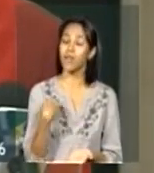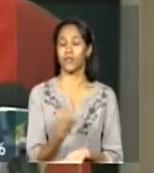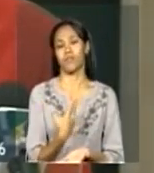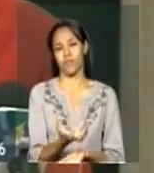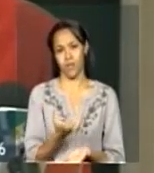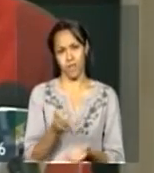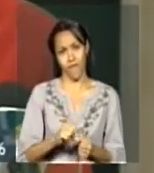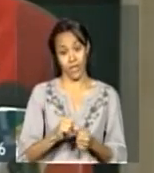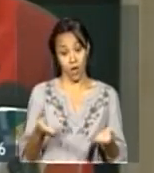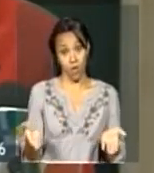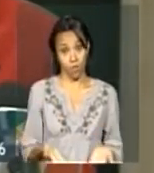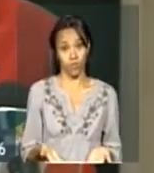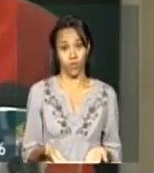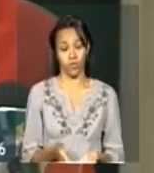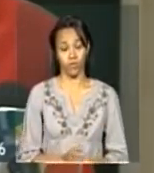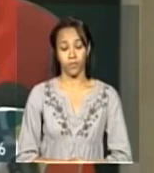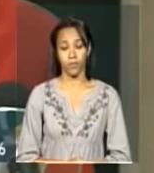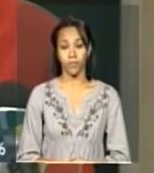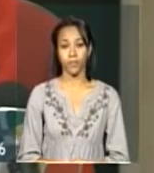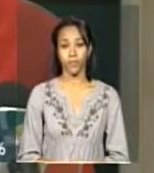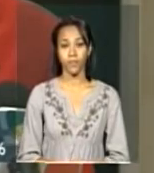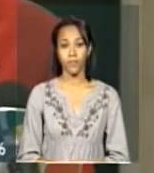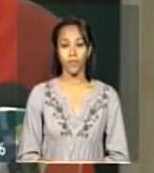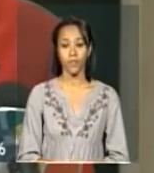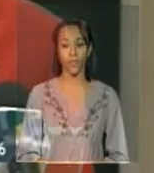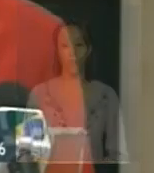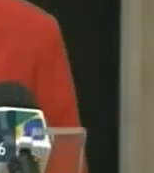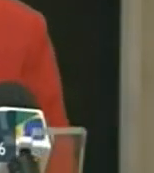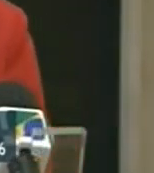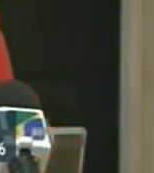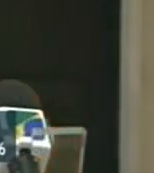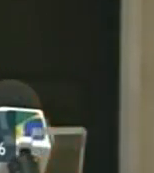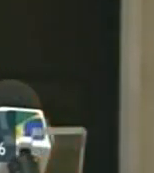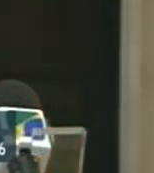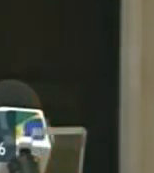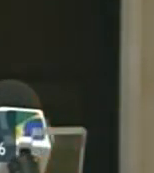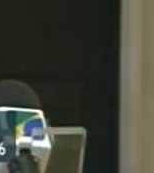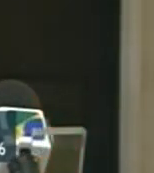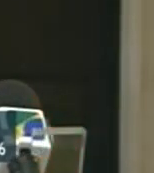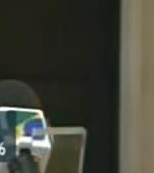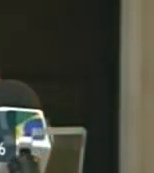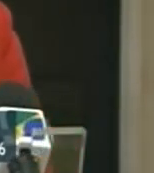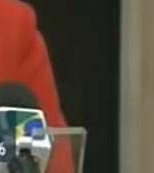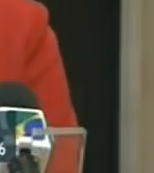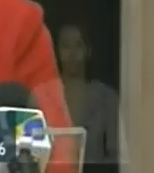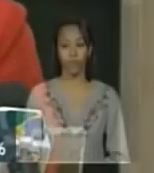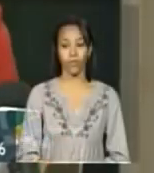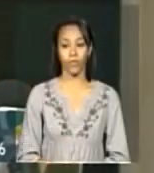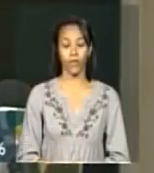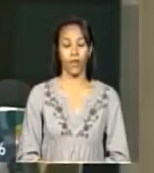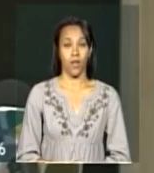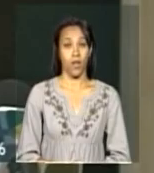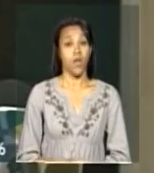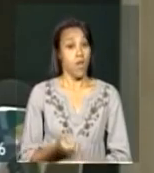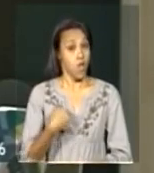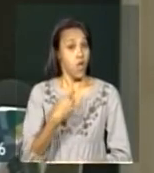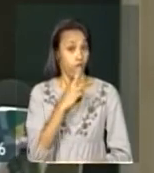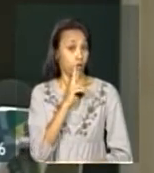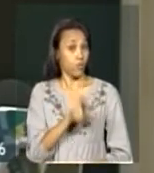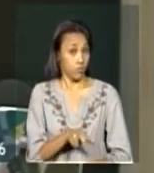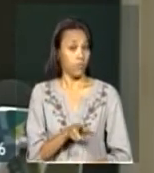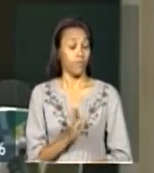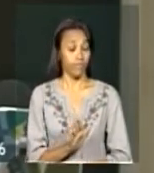temos de fazer agora. A senhora vai assistir algum aqui no sábado? A senhora tem uma uma gostaria de ver alguma coisa? Olha, eu eu vou te dizer